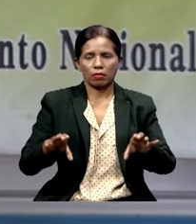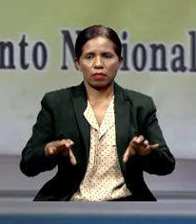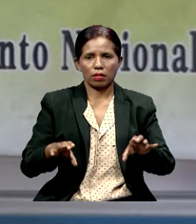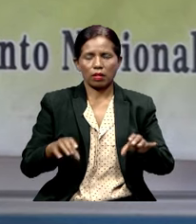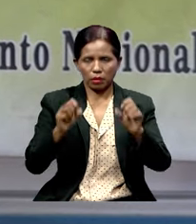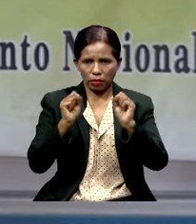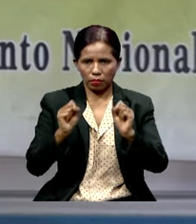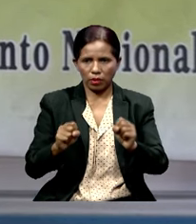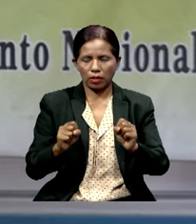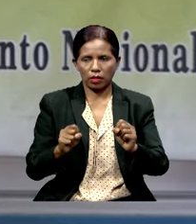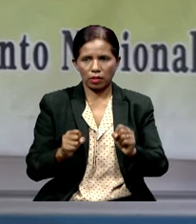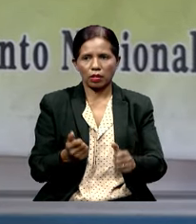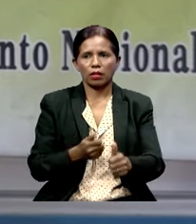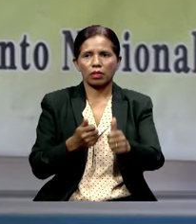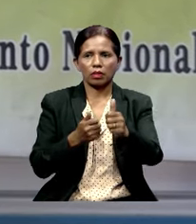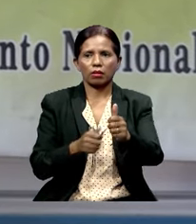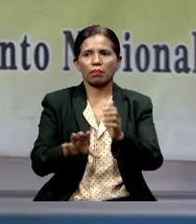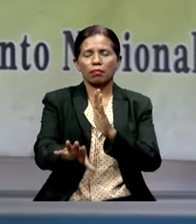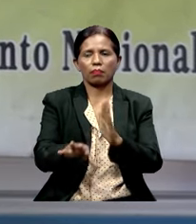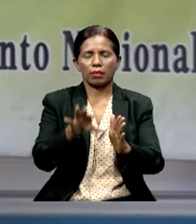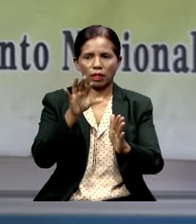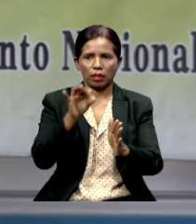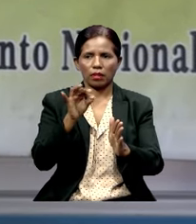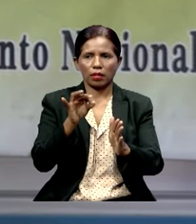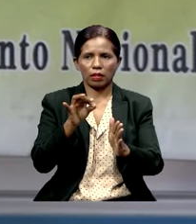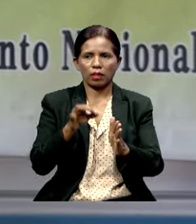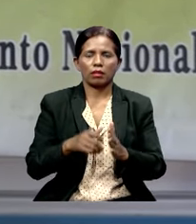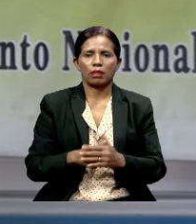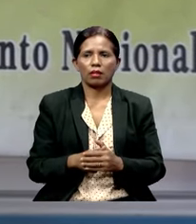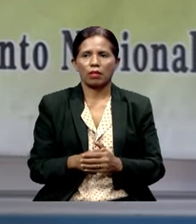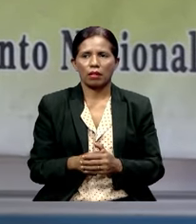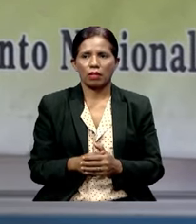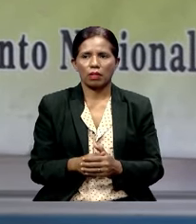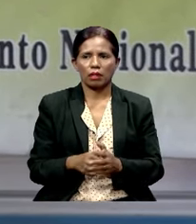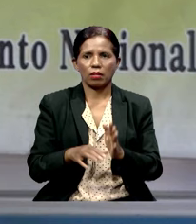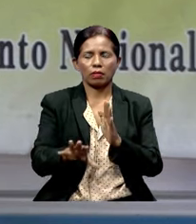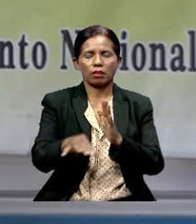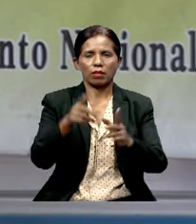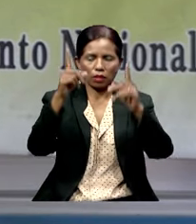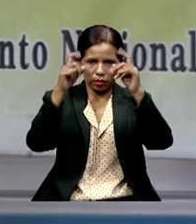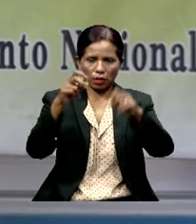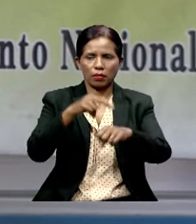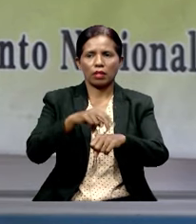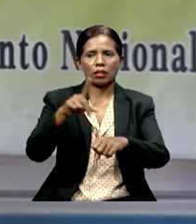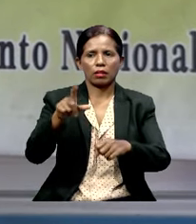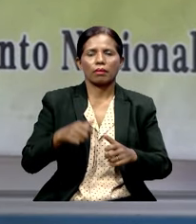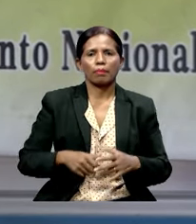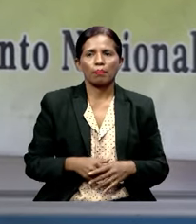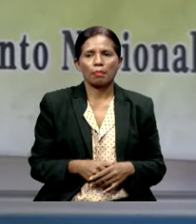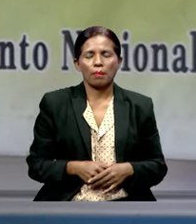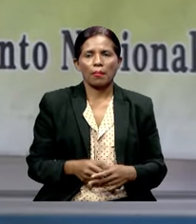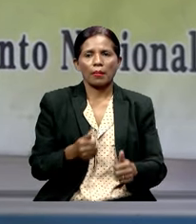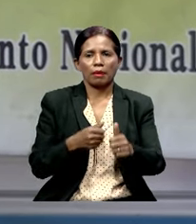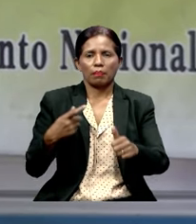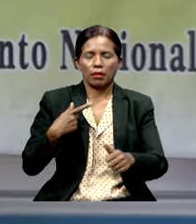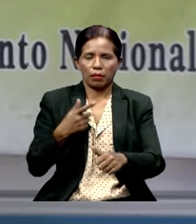nune belle tuir sira belle hetang tuir exame nacional. Tuir Parlamento